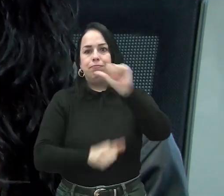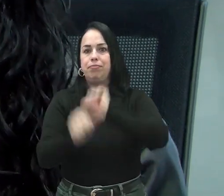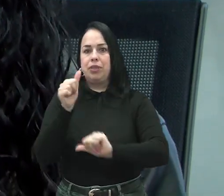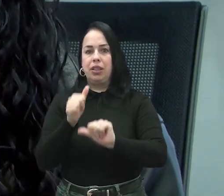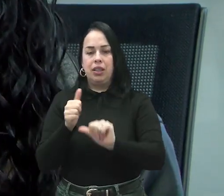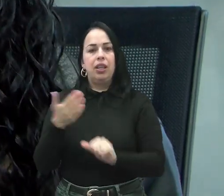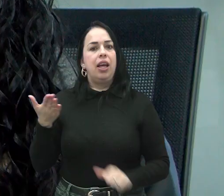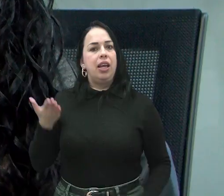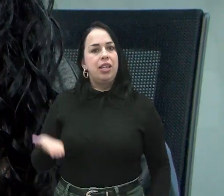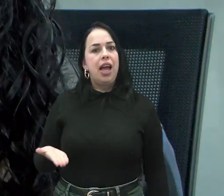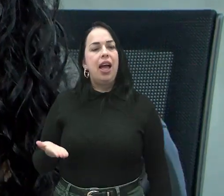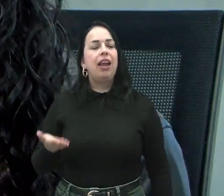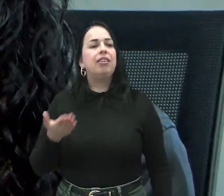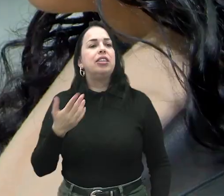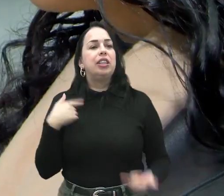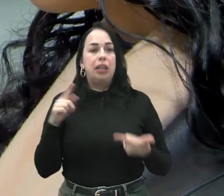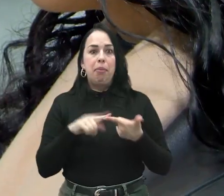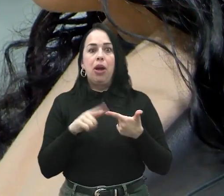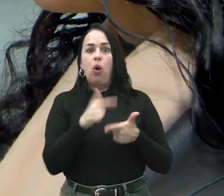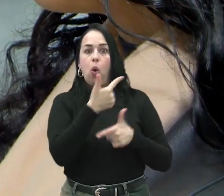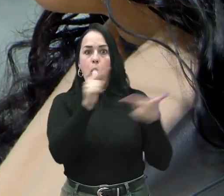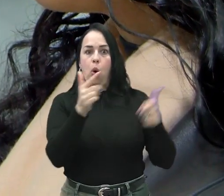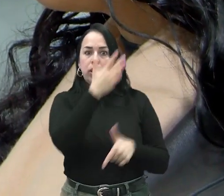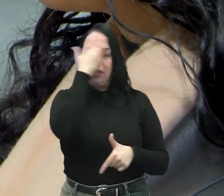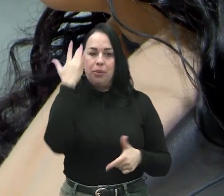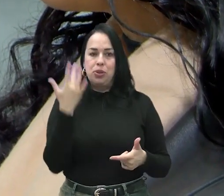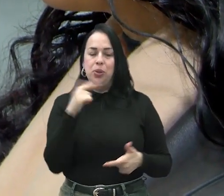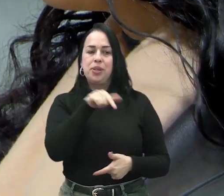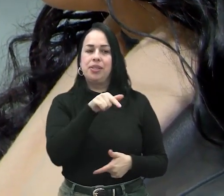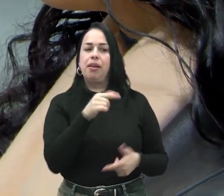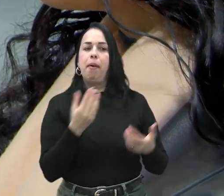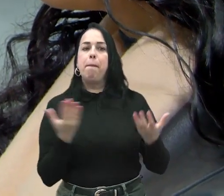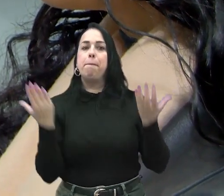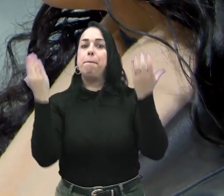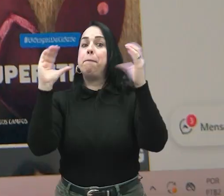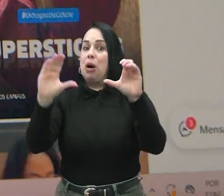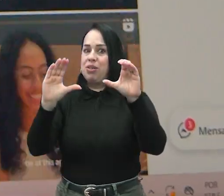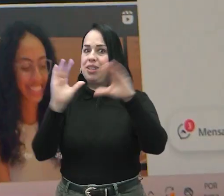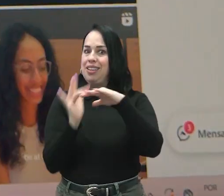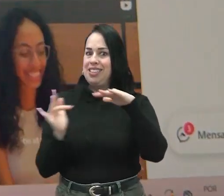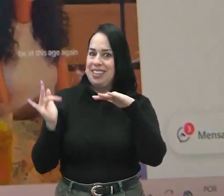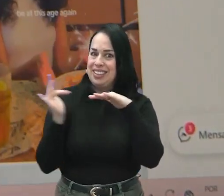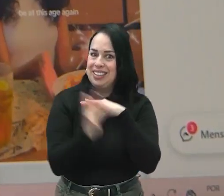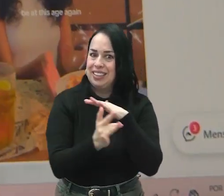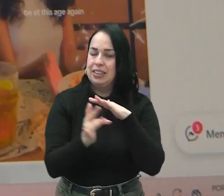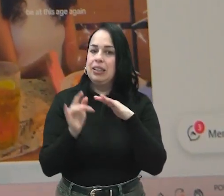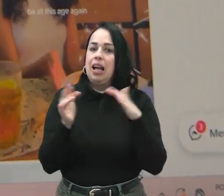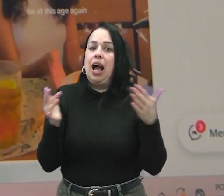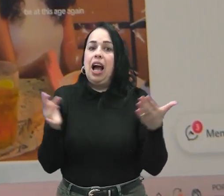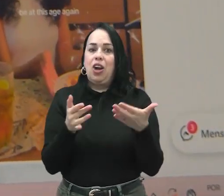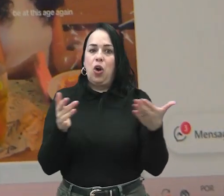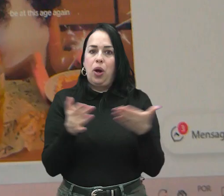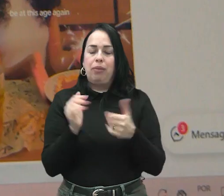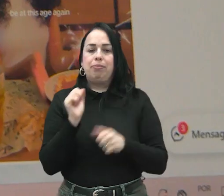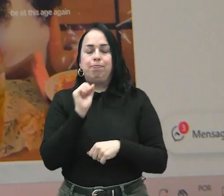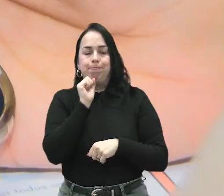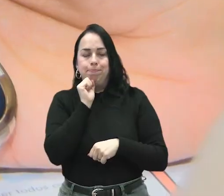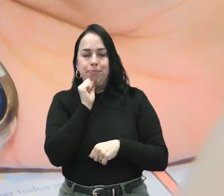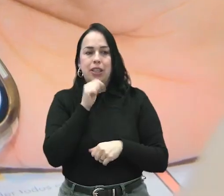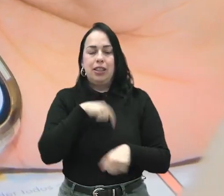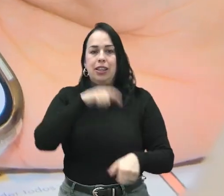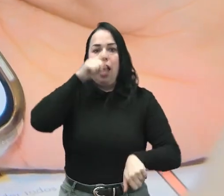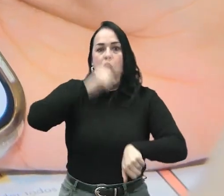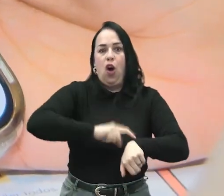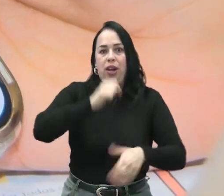regra adiou os planos. O que ela e milhões de brasileiros postam e compartilham nas redes